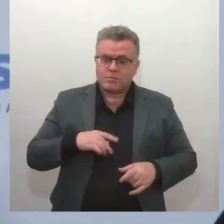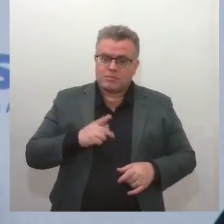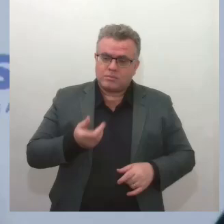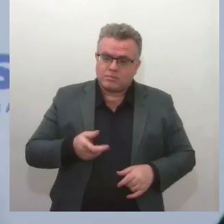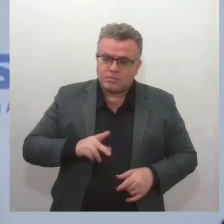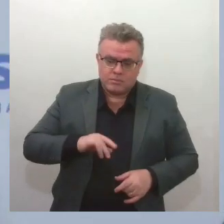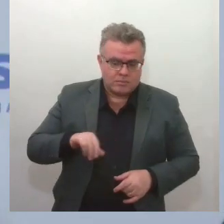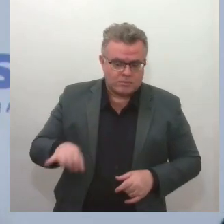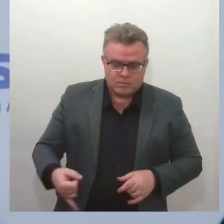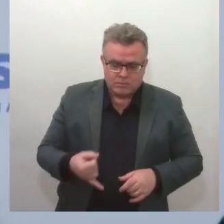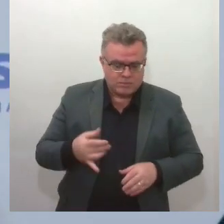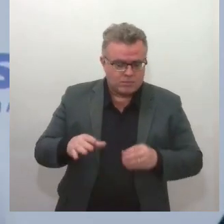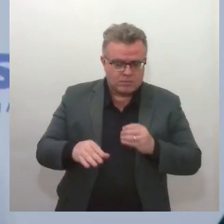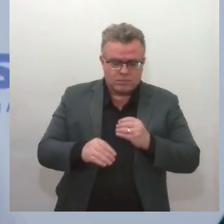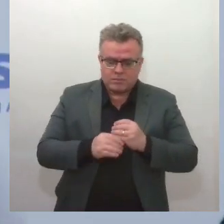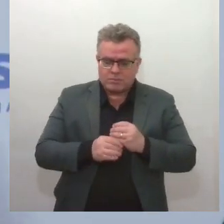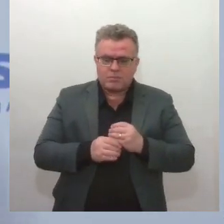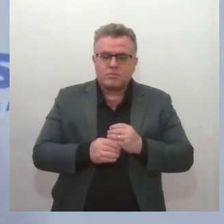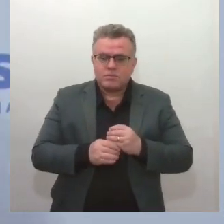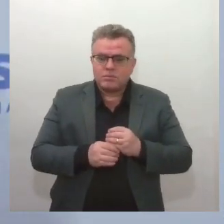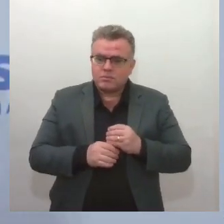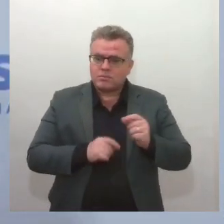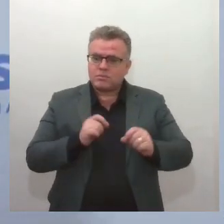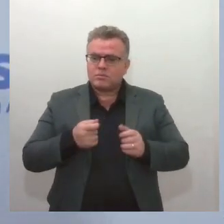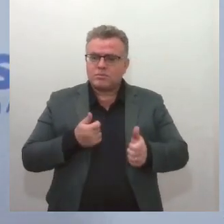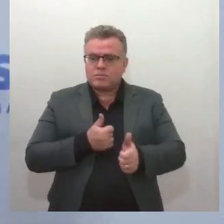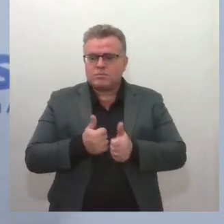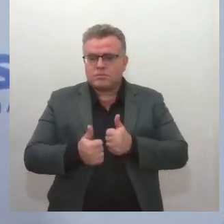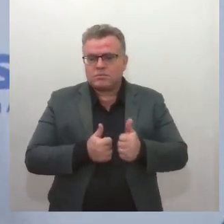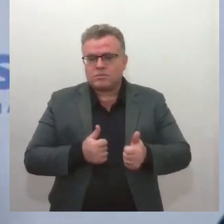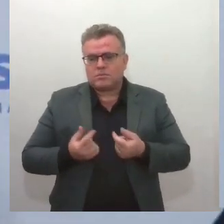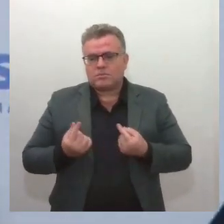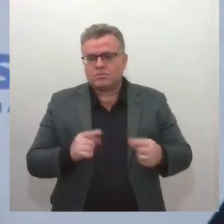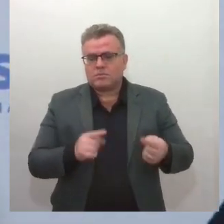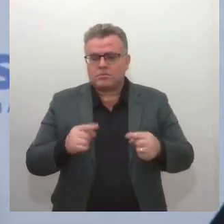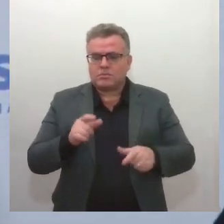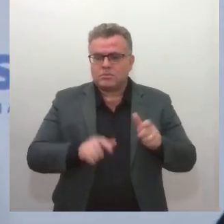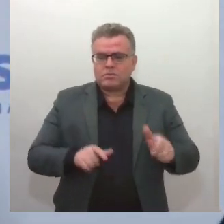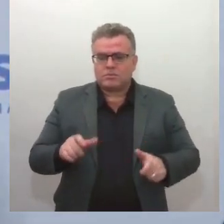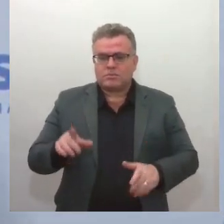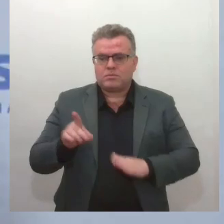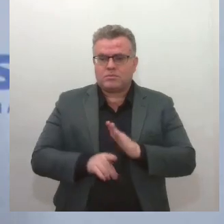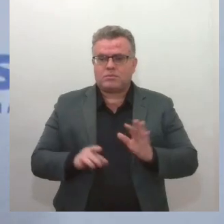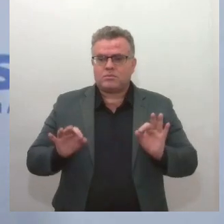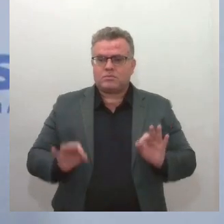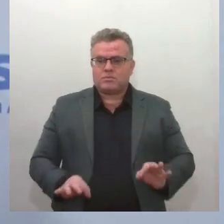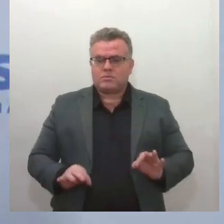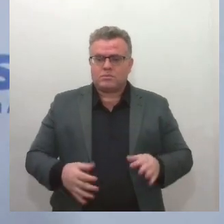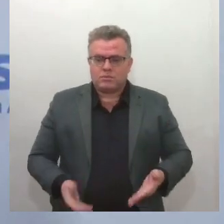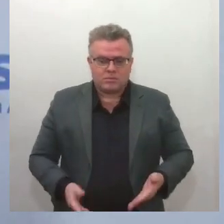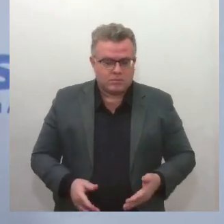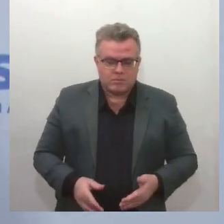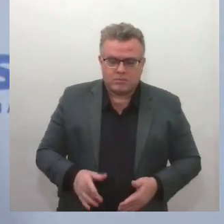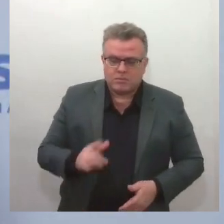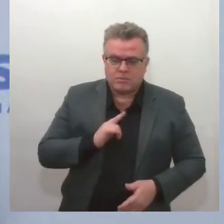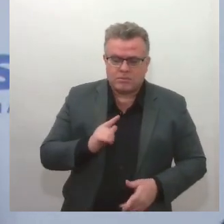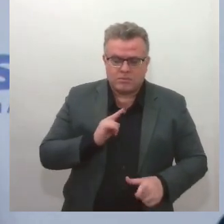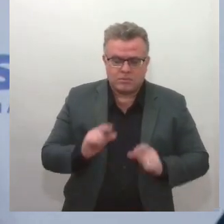para querer perseguir, negar direito, ainda insiste, né,